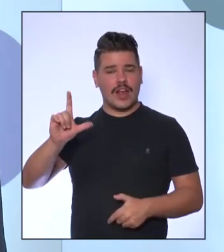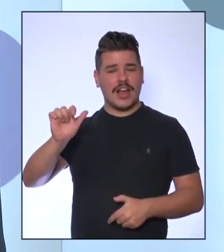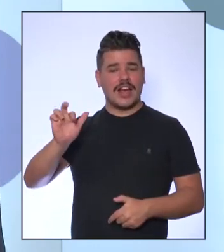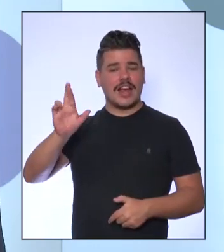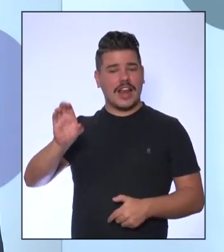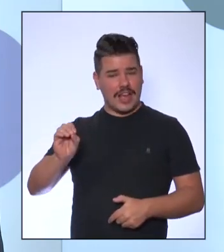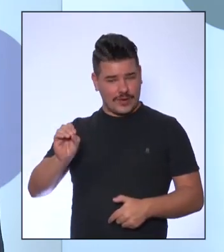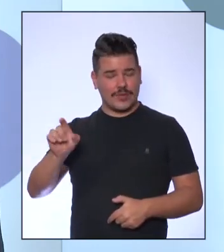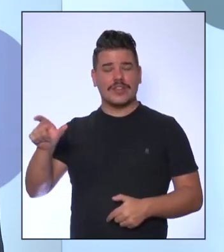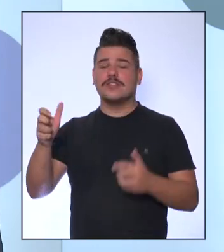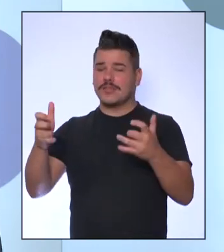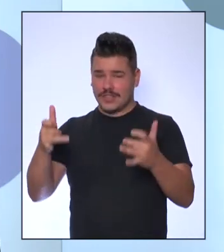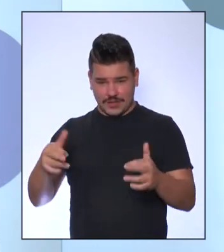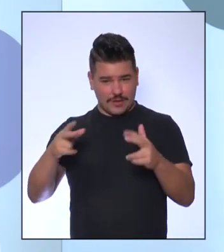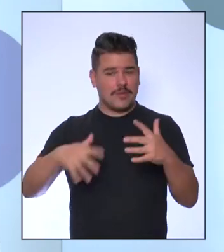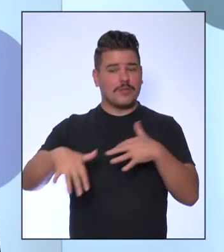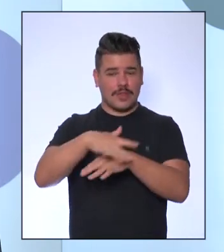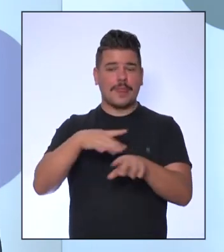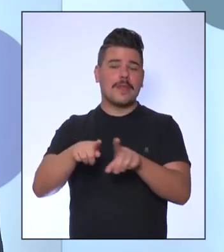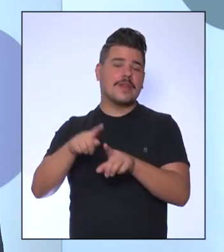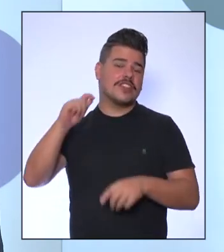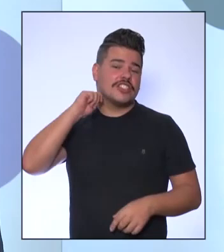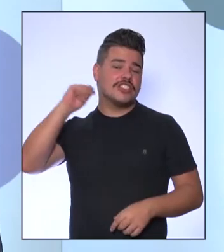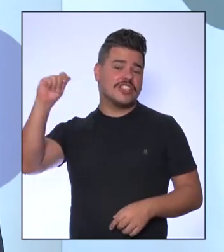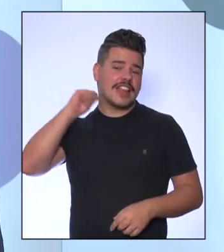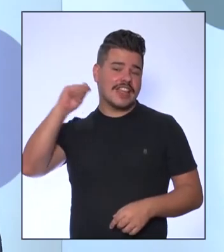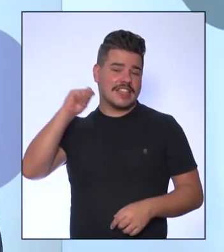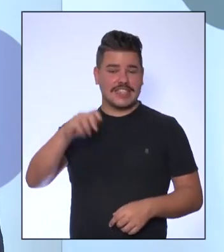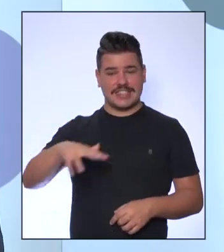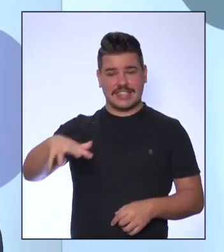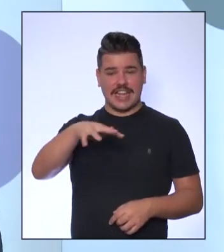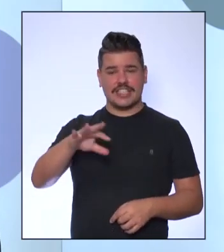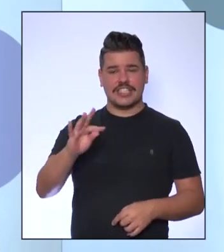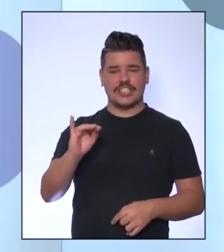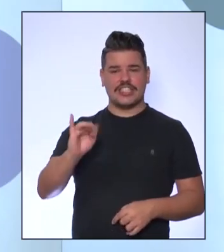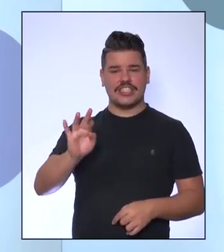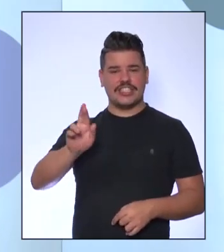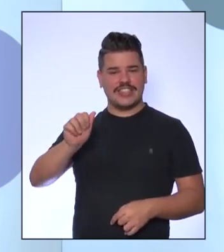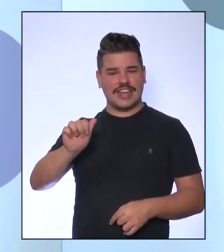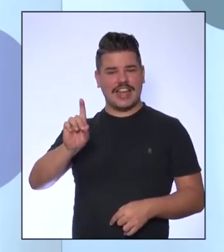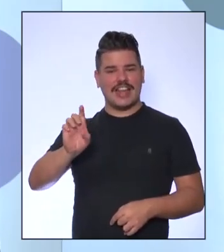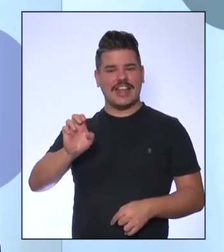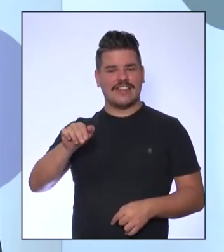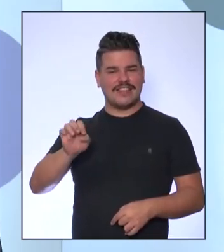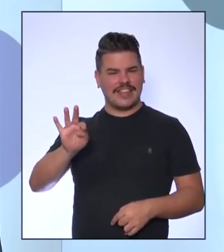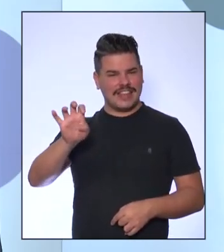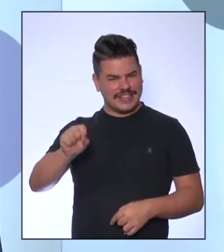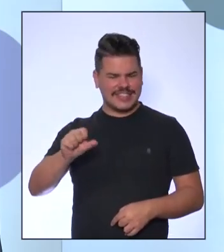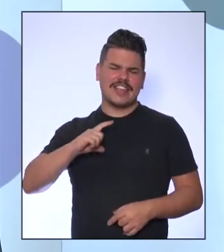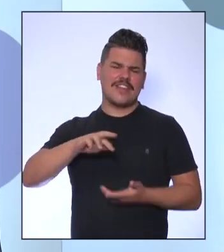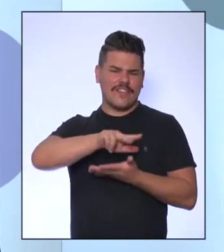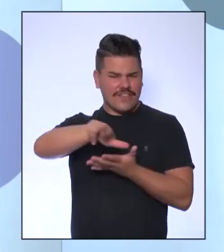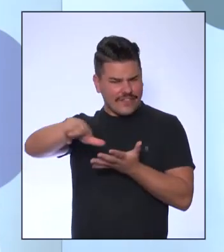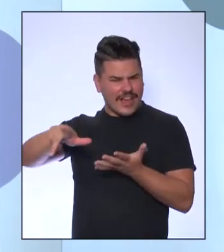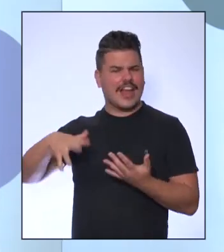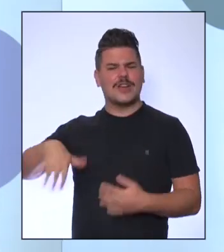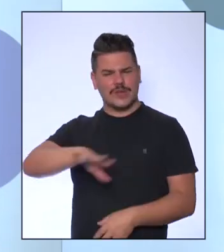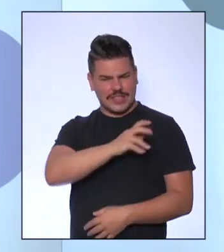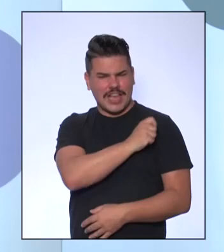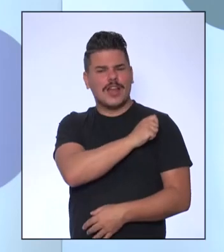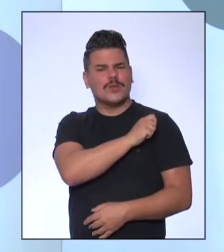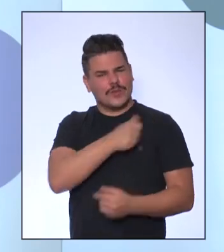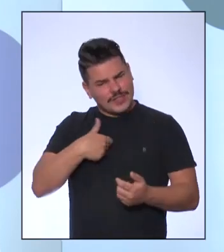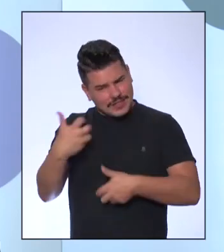está falando sobre a cidade de Tiradentes. Então, nós temos muitas interações aqui no chat, os alunos estão falando sobre